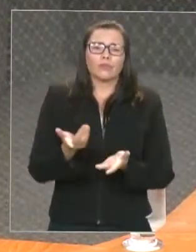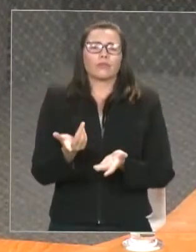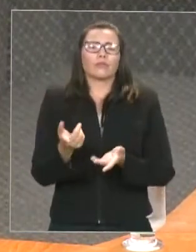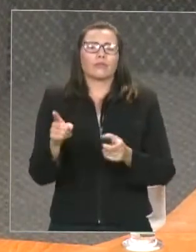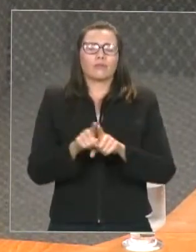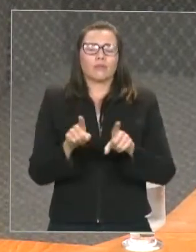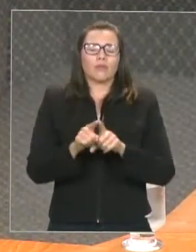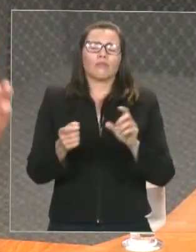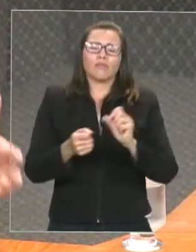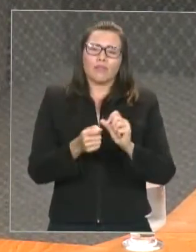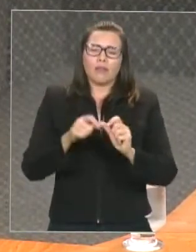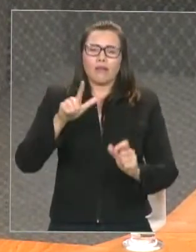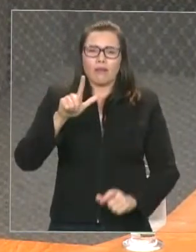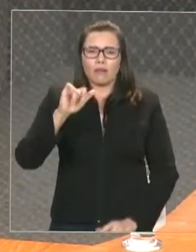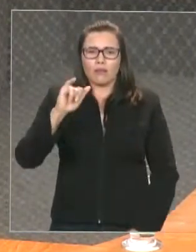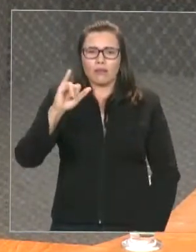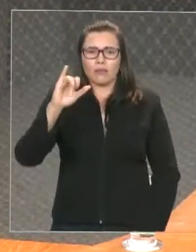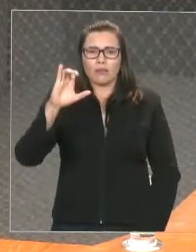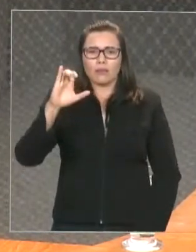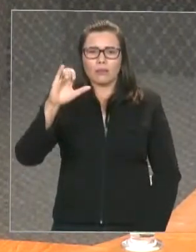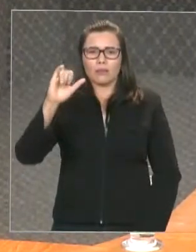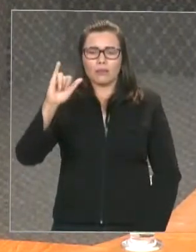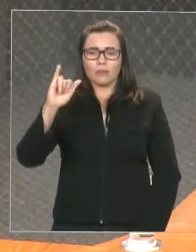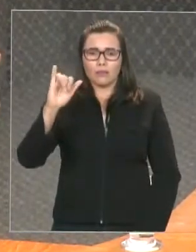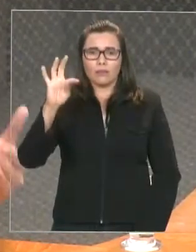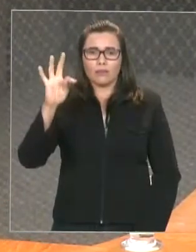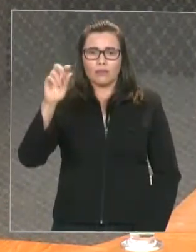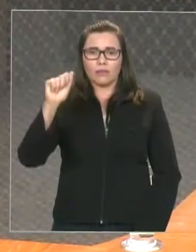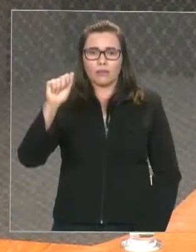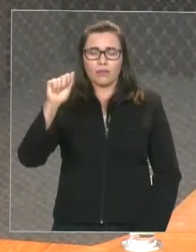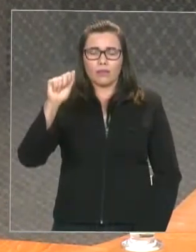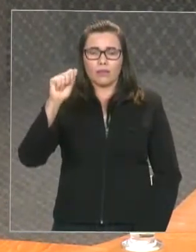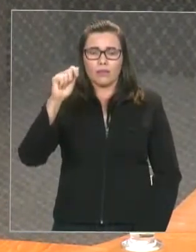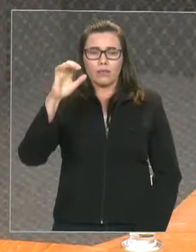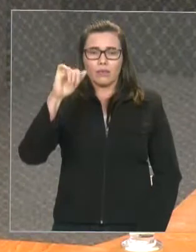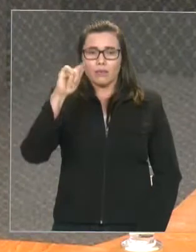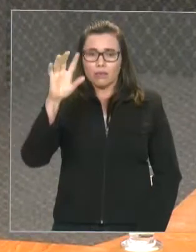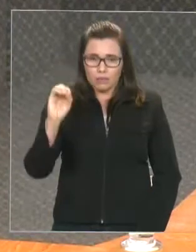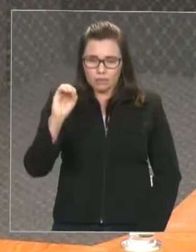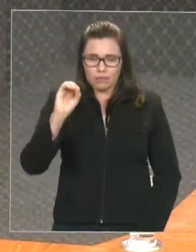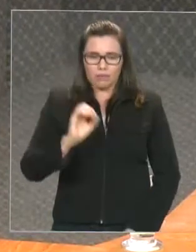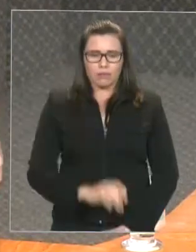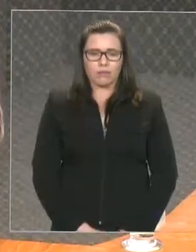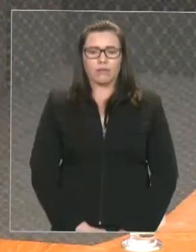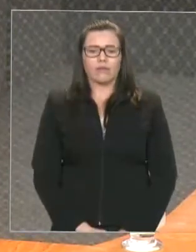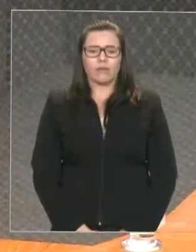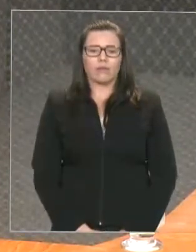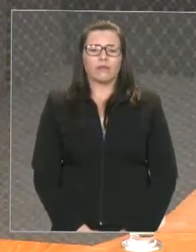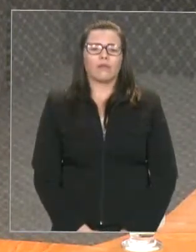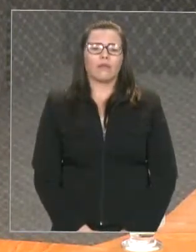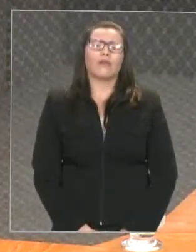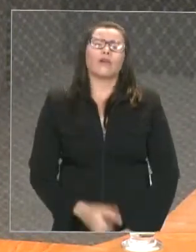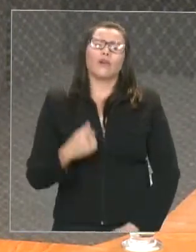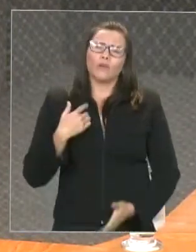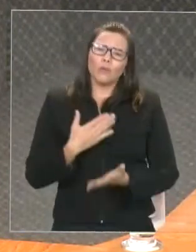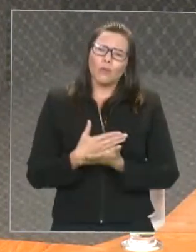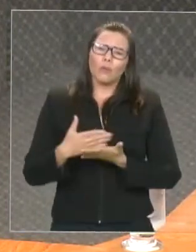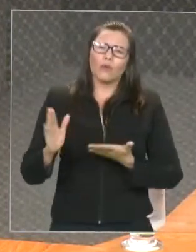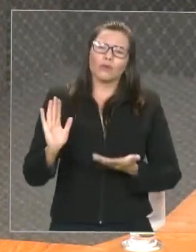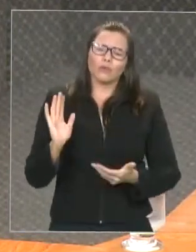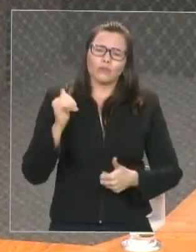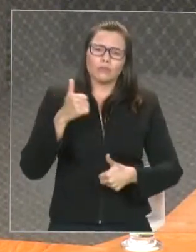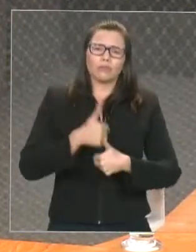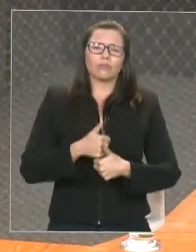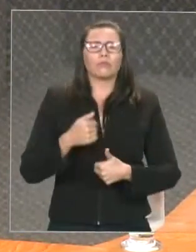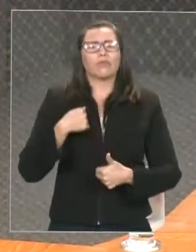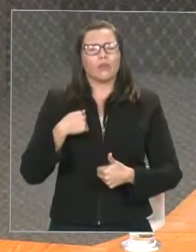assim foi feito, o engenheiro fomos conosco ainda no início dessa legislatura e fiquei cobrando ao governador e ao secretário